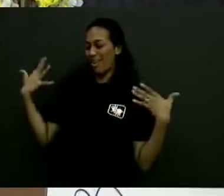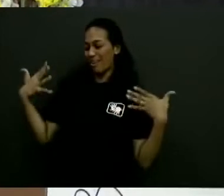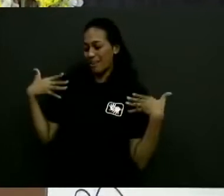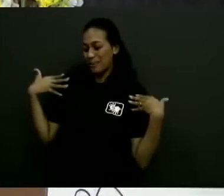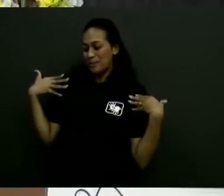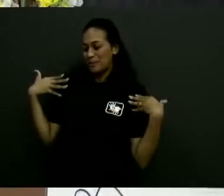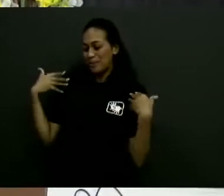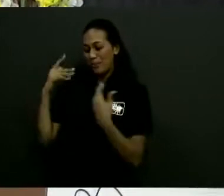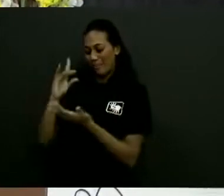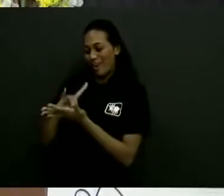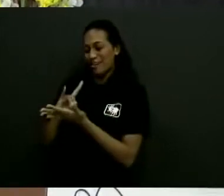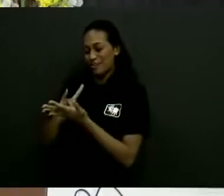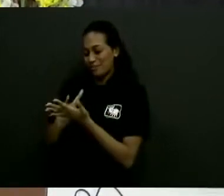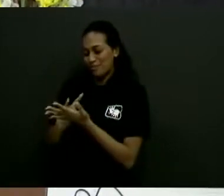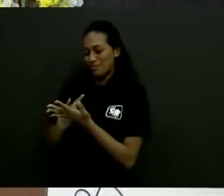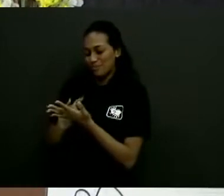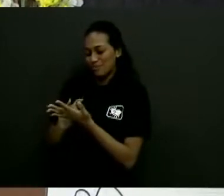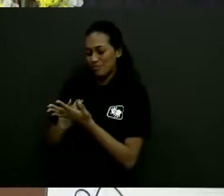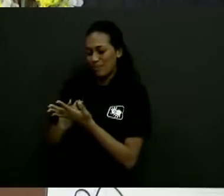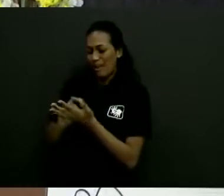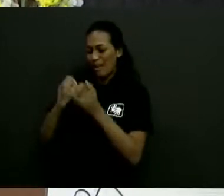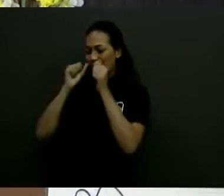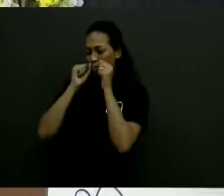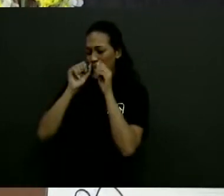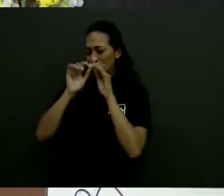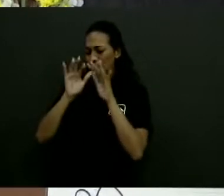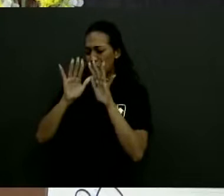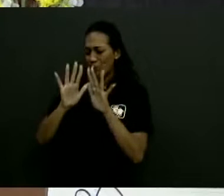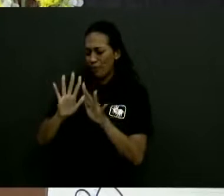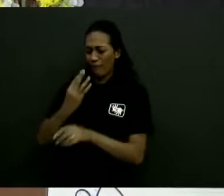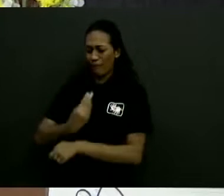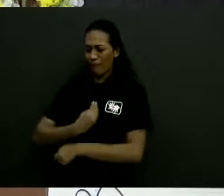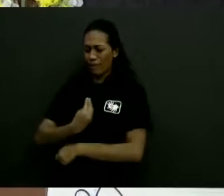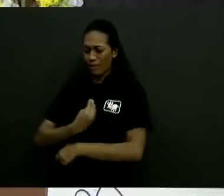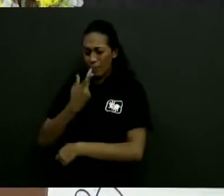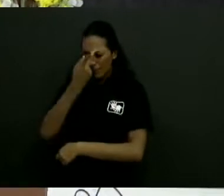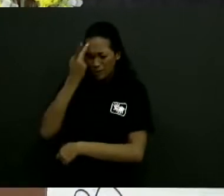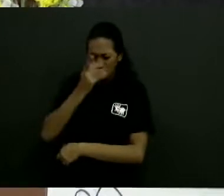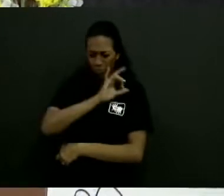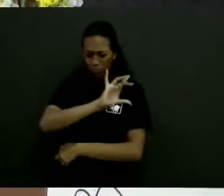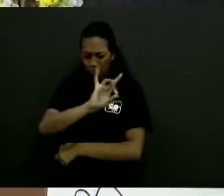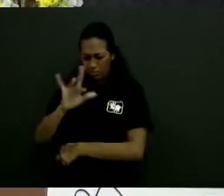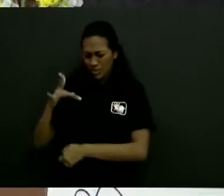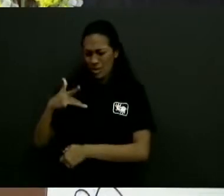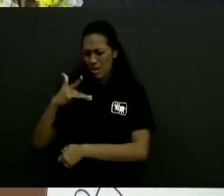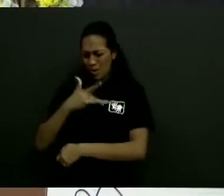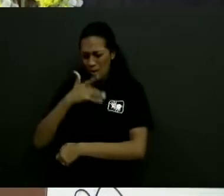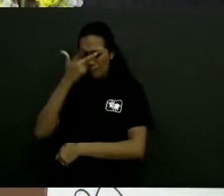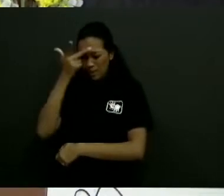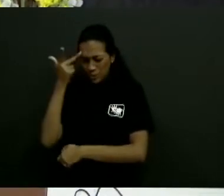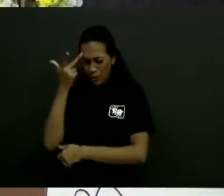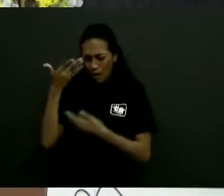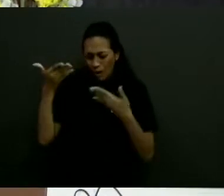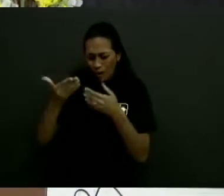nos regozijarmos. Queremos, Pai, que o Senhor abençoe cada um de nós que estamos aqui, aqueles que estão entrando, aqueles que